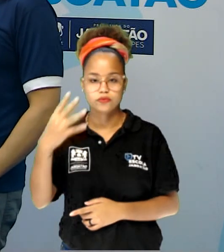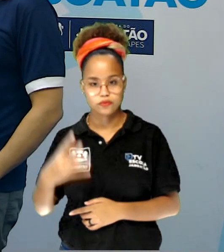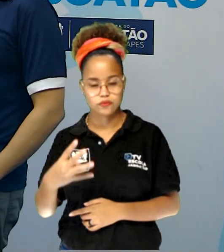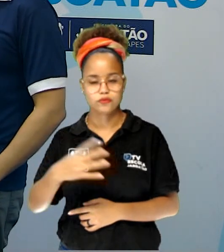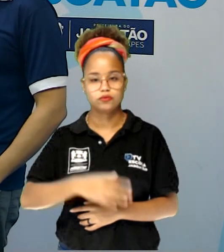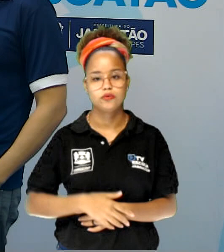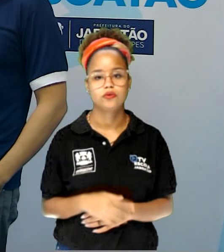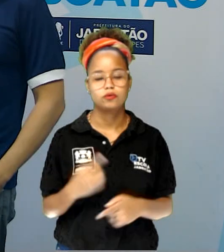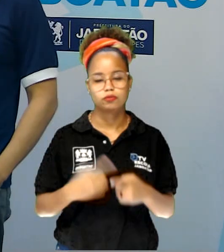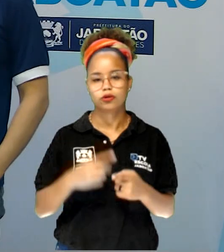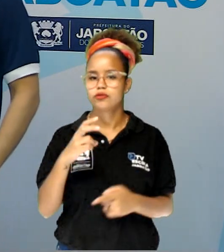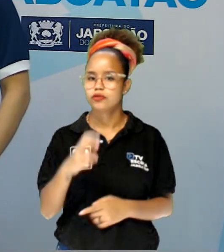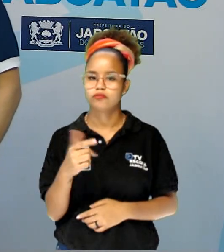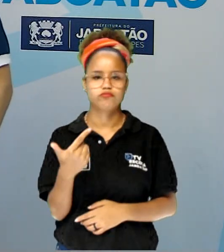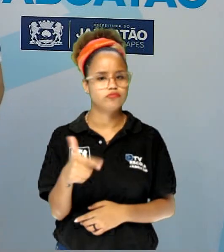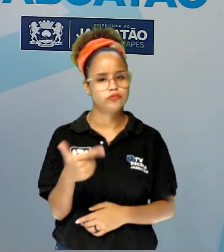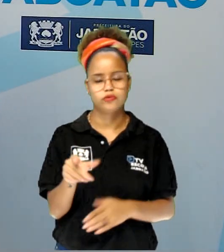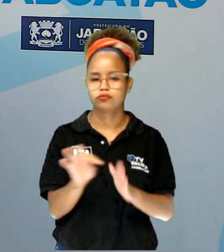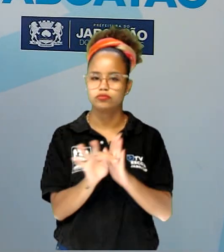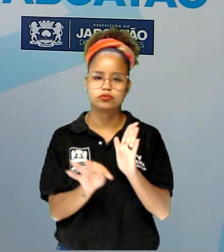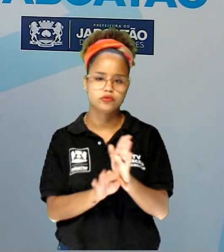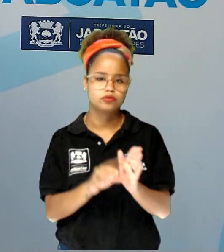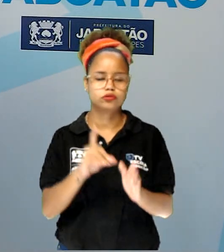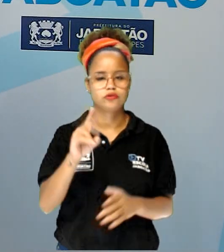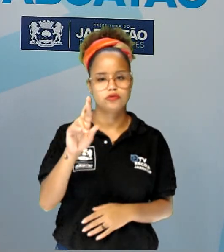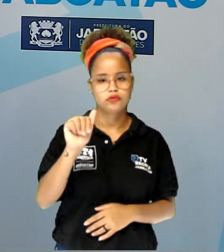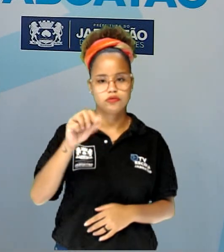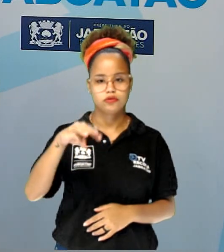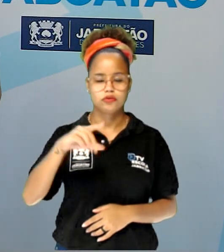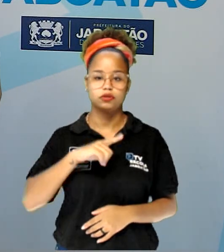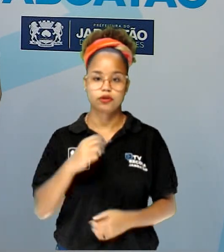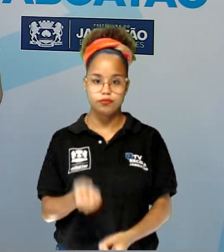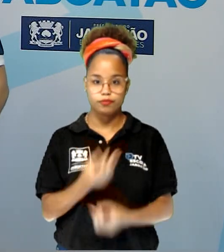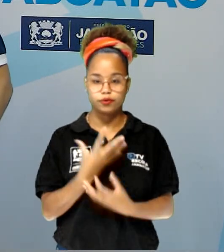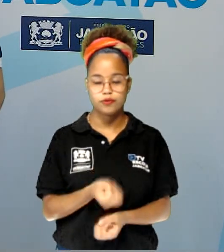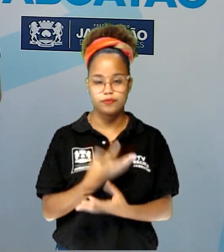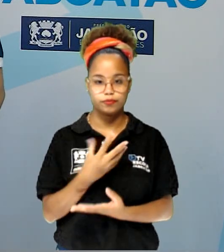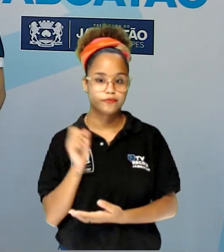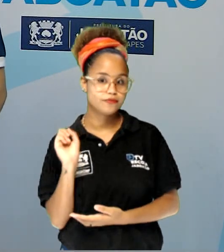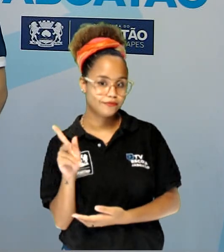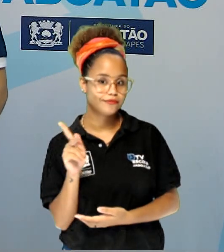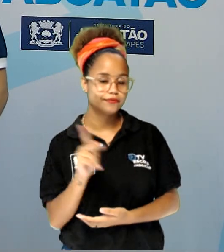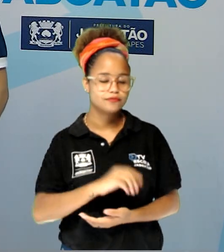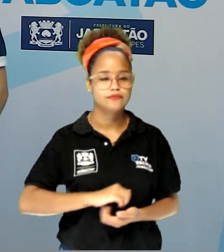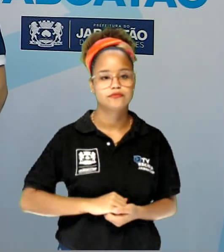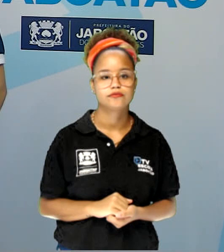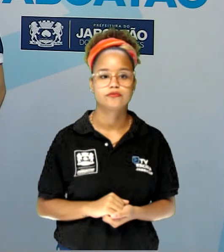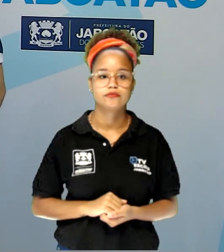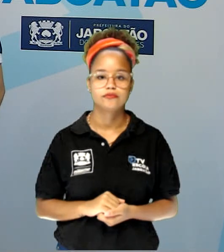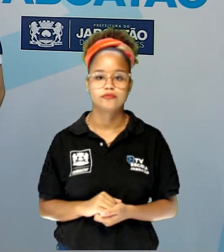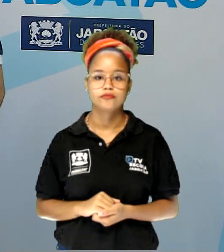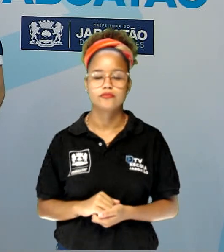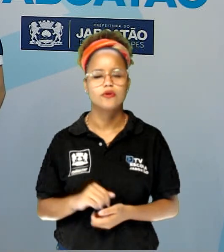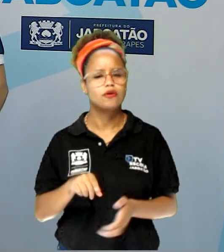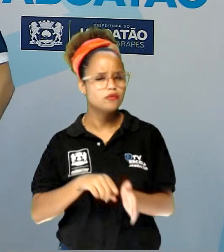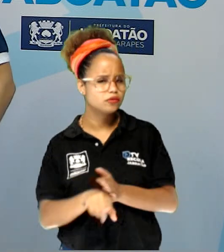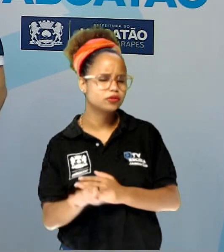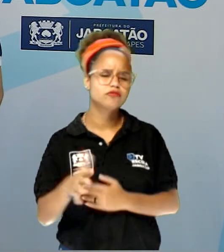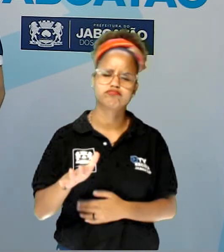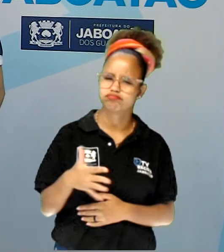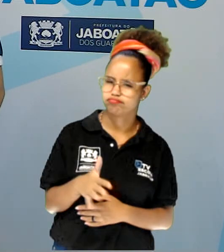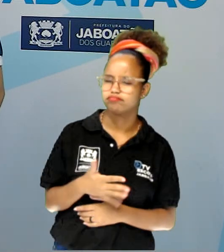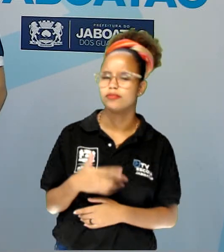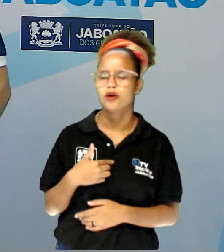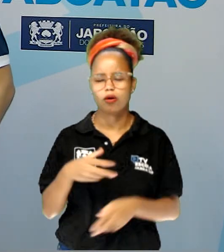vez que no item 5 nós não temos um texto dramático, nós temos aí um poema, ok? Questão razoável, né? Deu para a